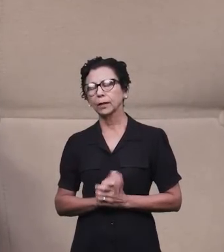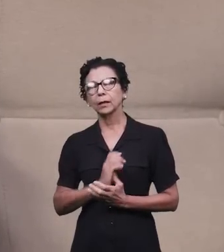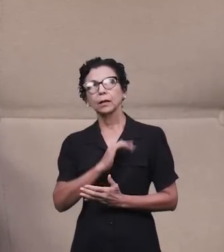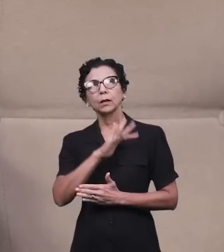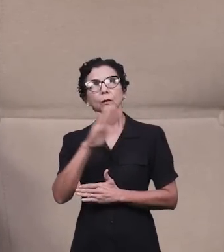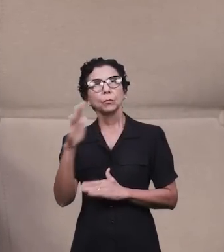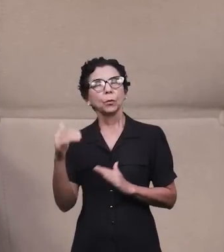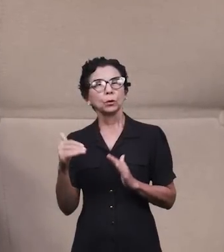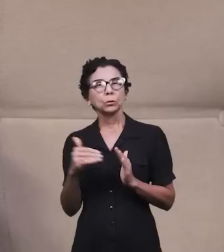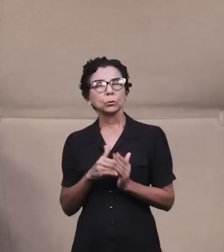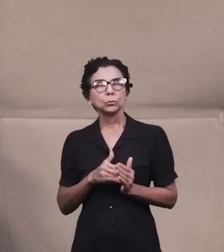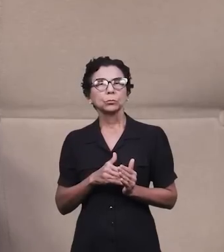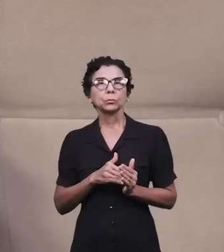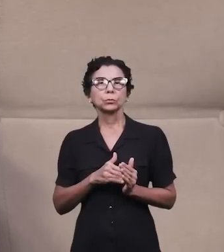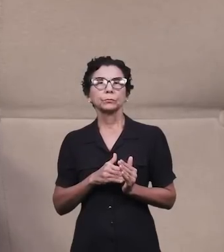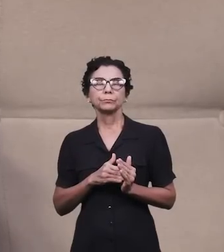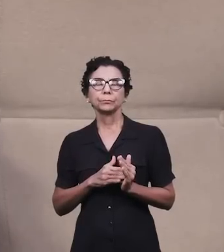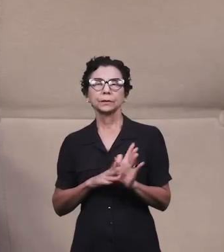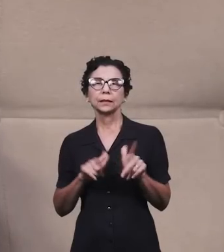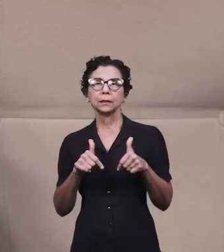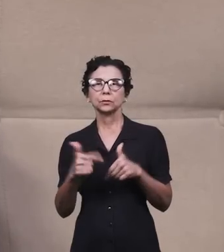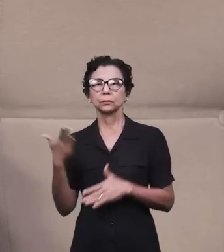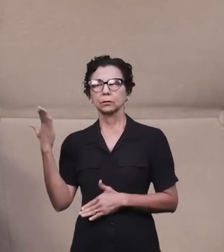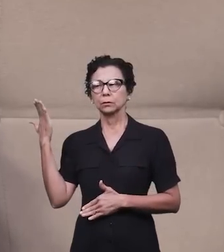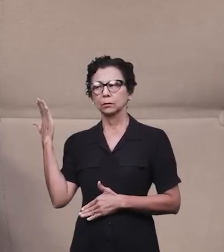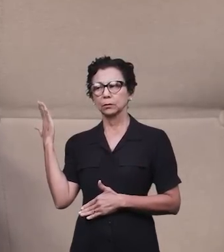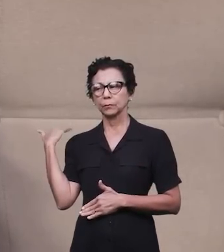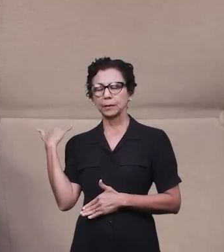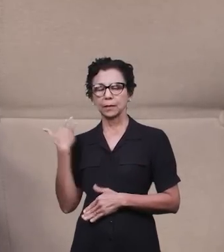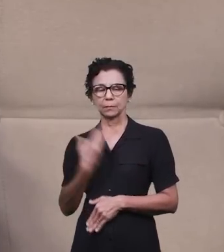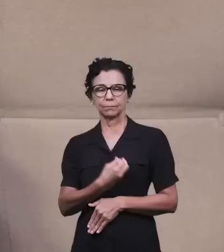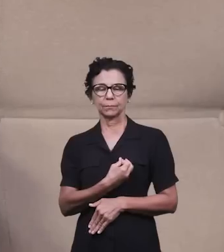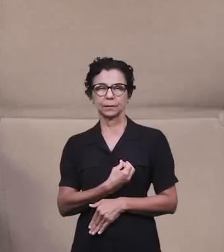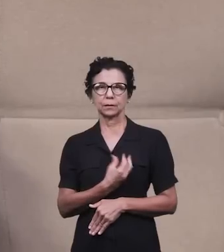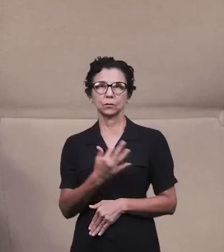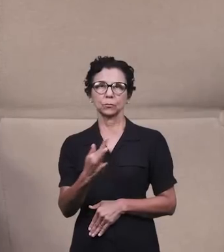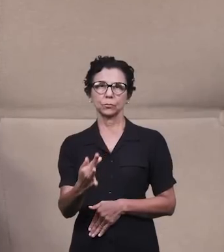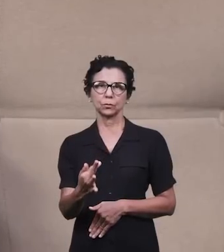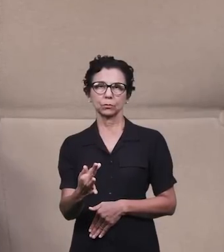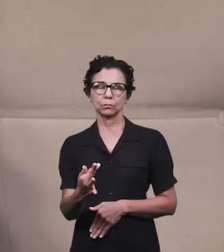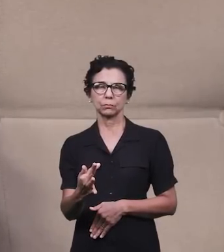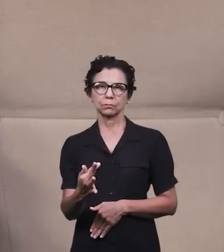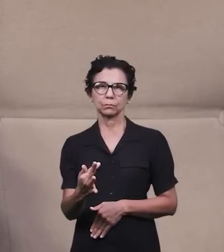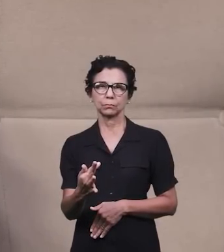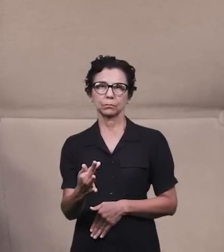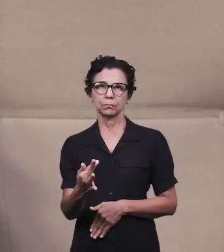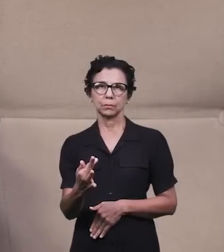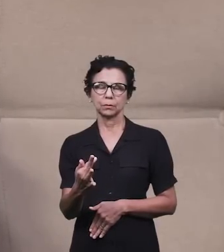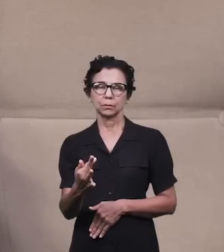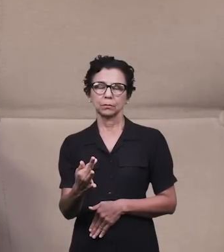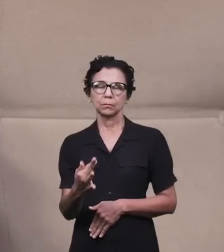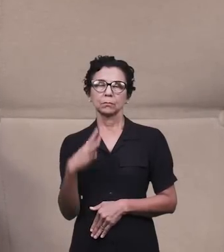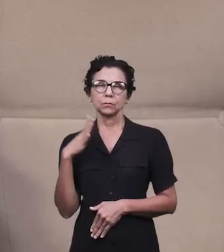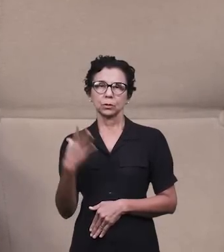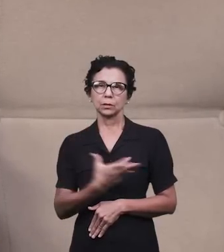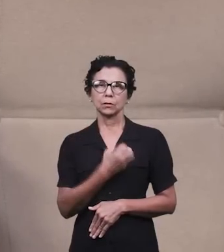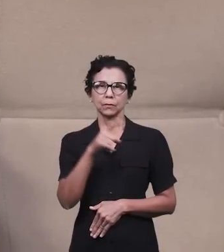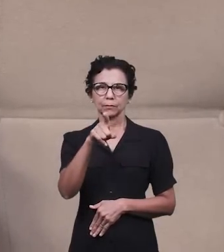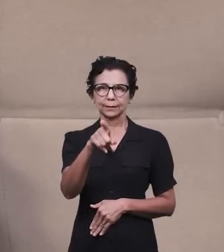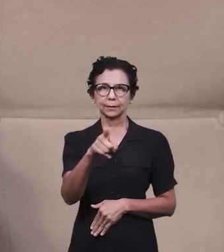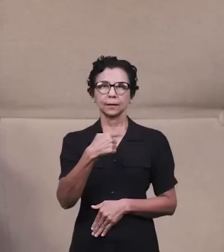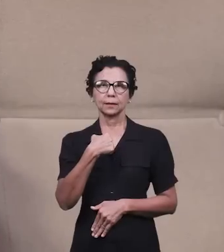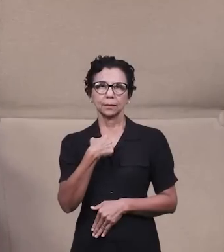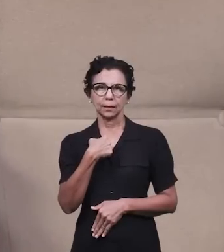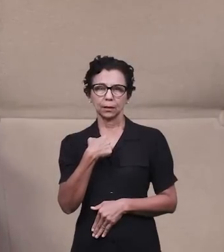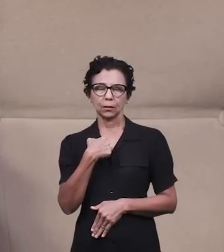Ele é, o que fez e fará por mim e por você, pelo resgate das nossas